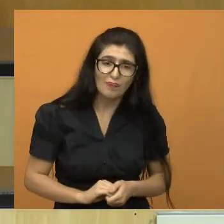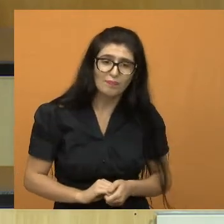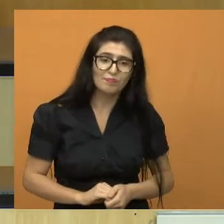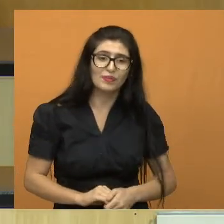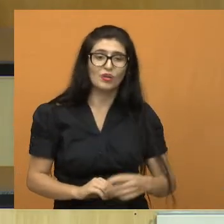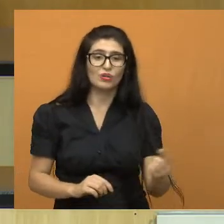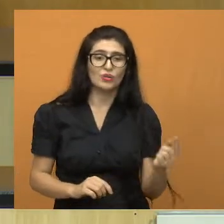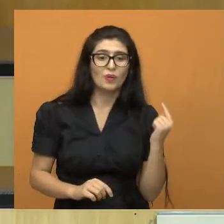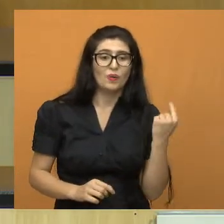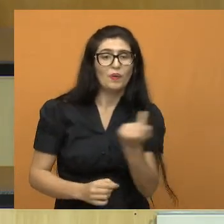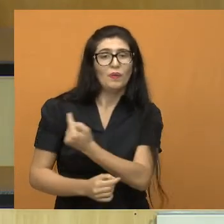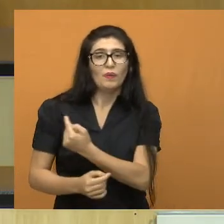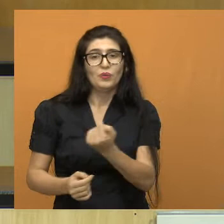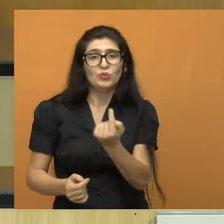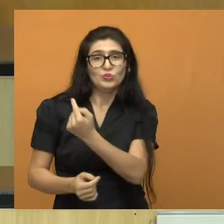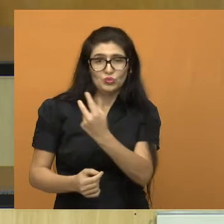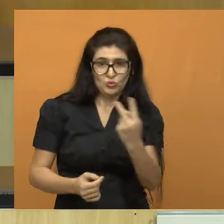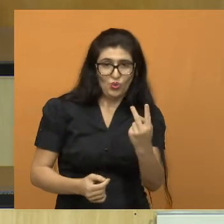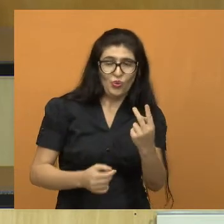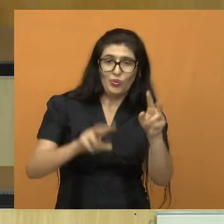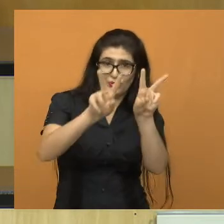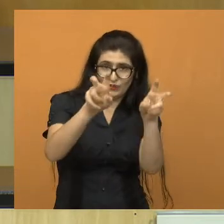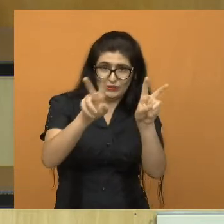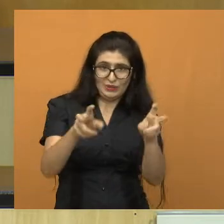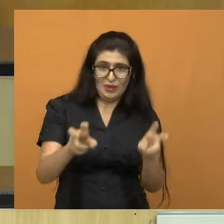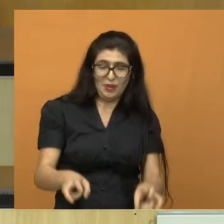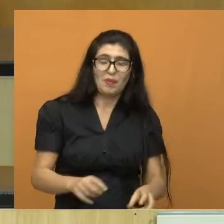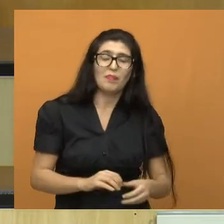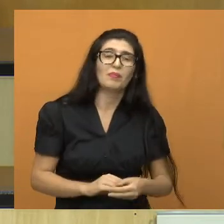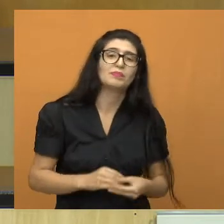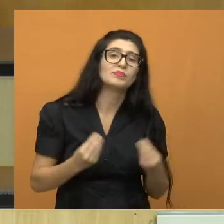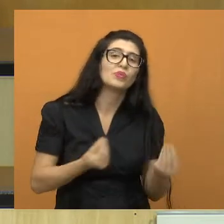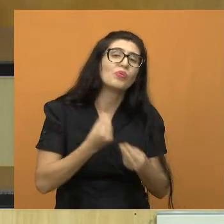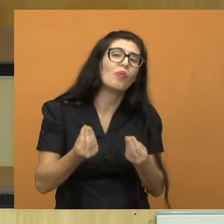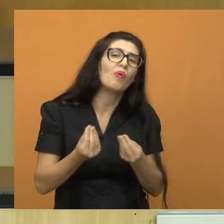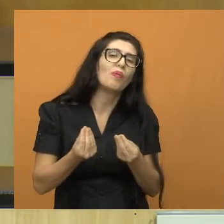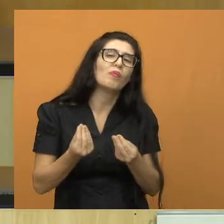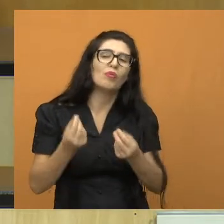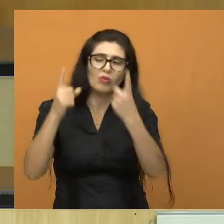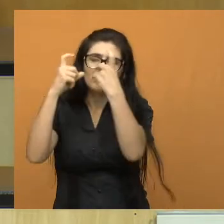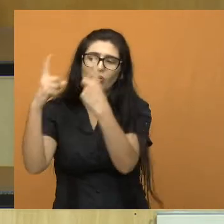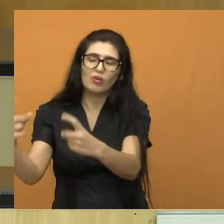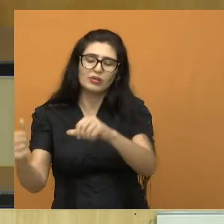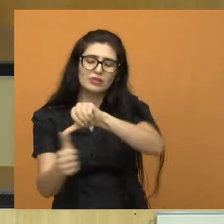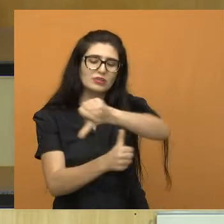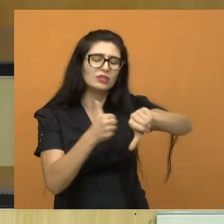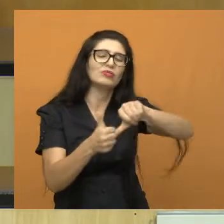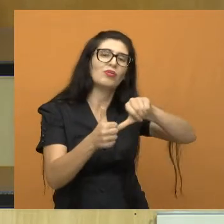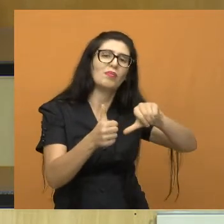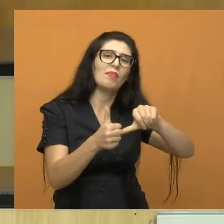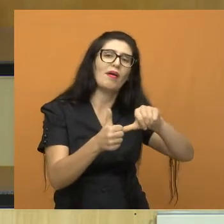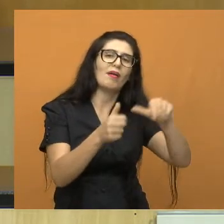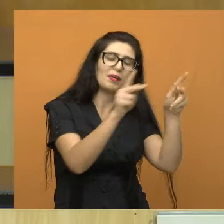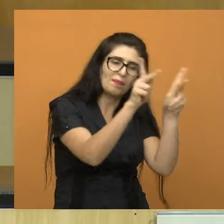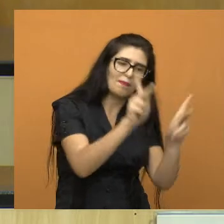12 campos de superação de violência que o Luigi leu, nós vimos o quê? Que o ser humano